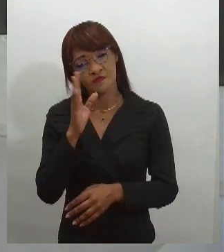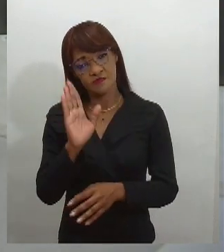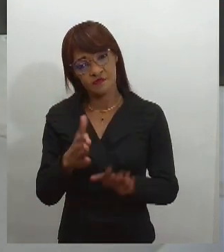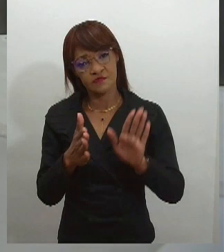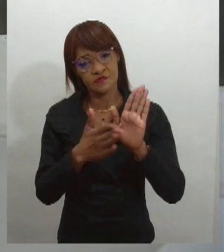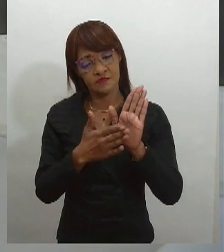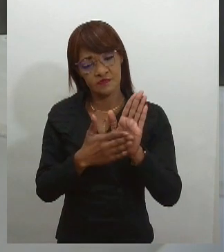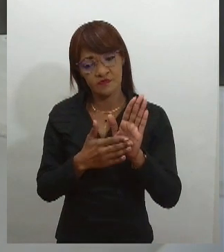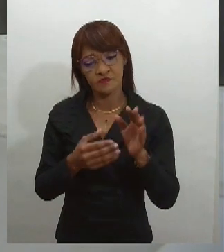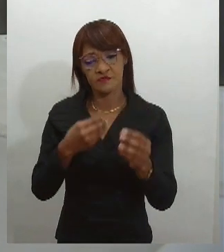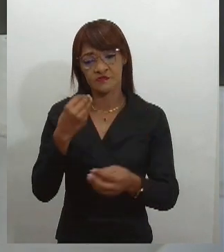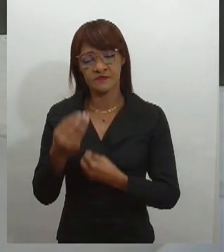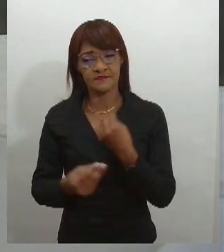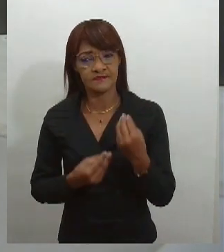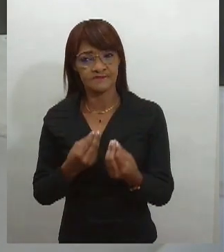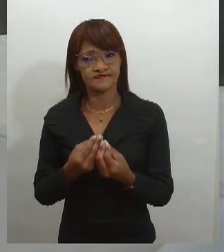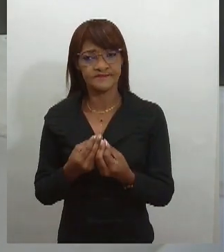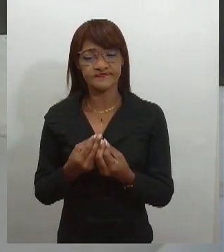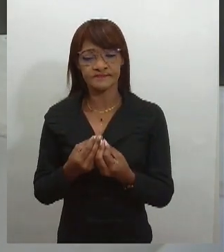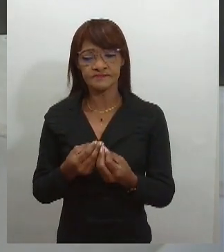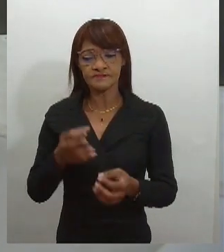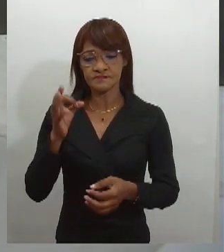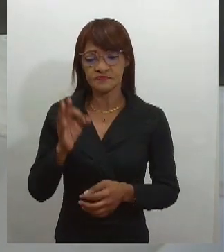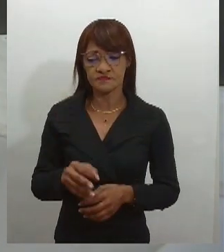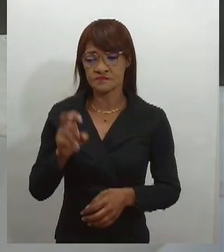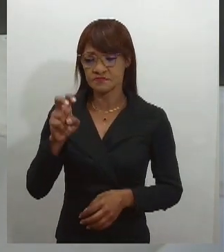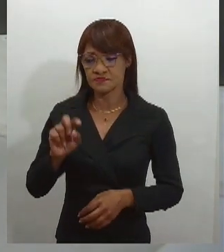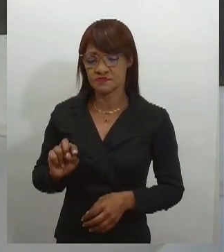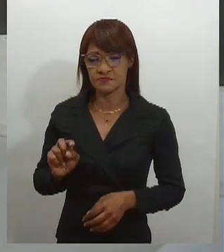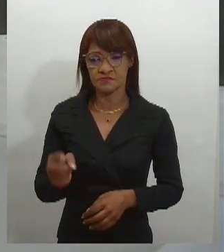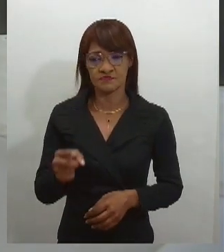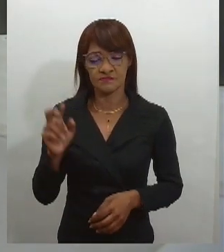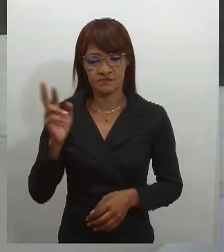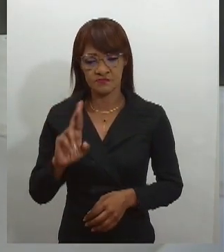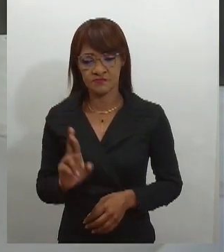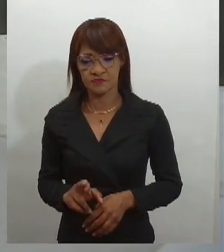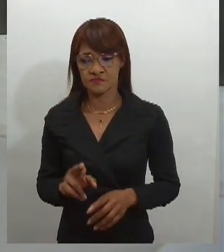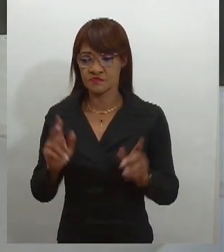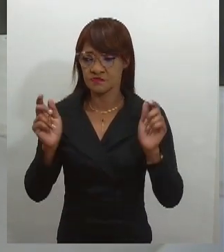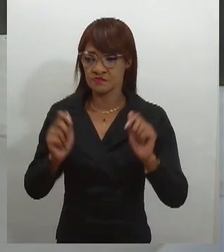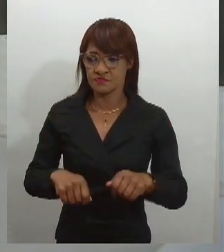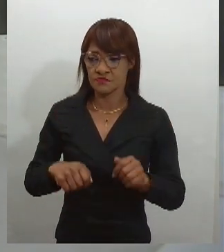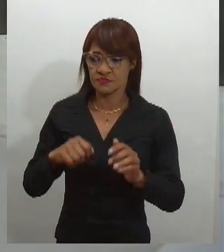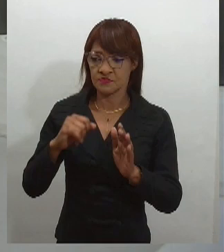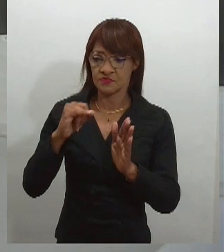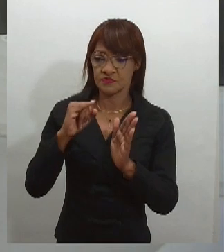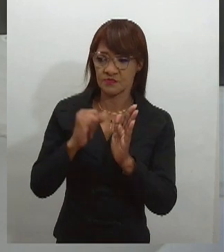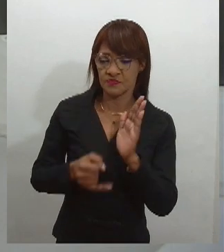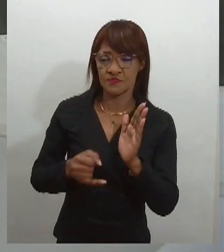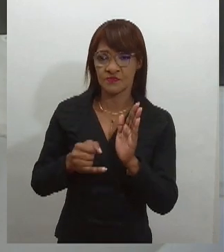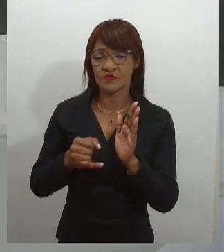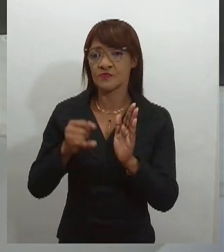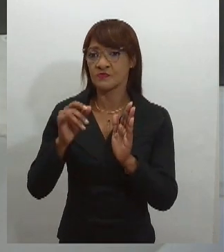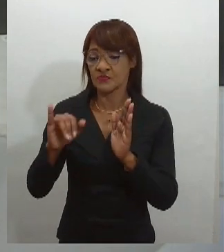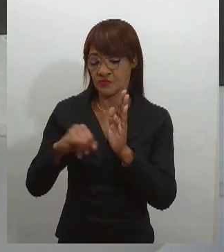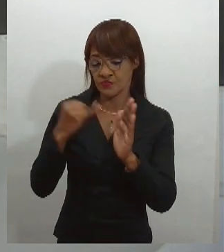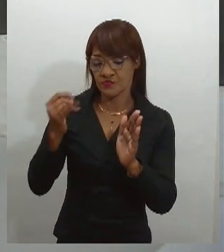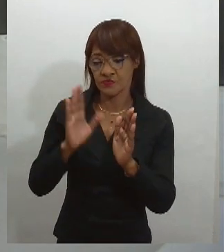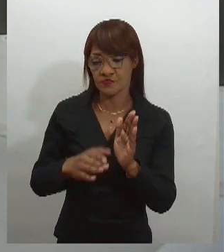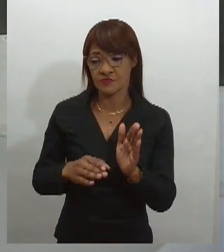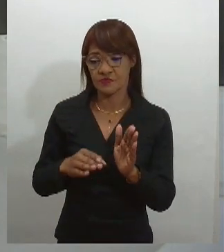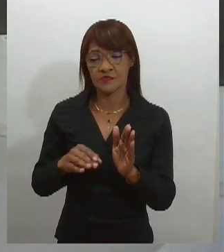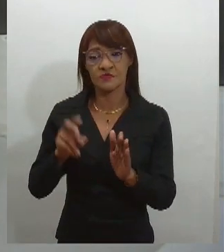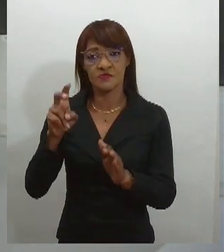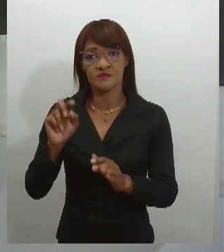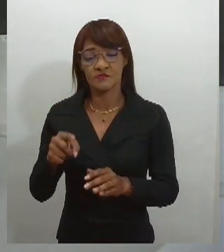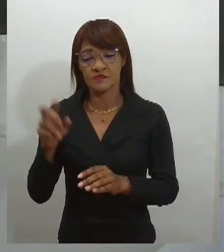Com famílias com renda até R$5 mil, que podem contratar até R$20 mil por família em relação ao tamanho da dívida. Qual